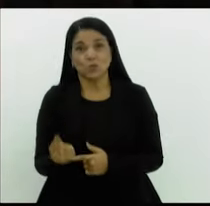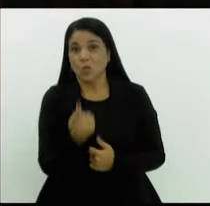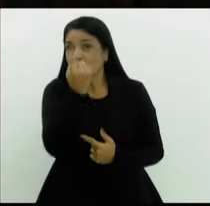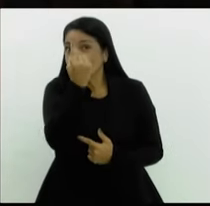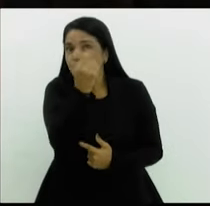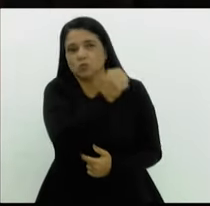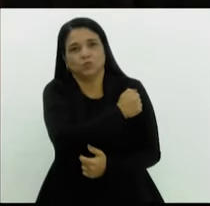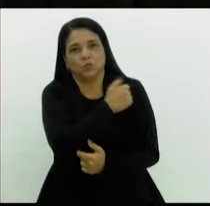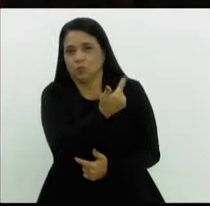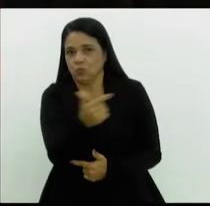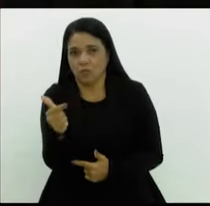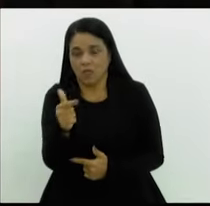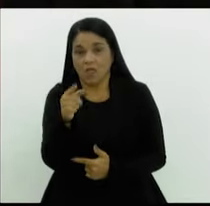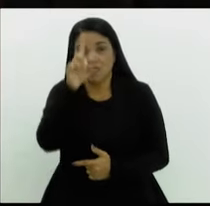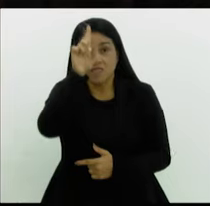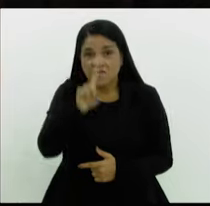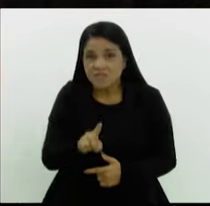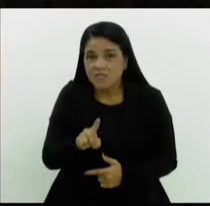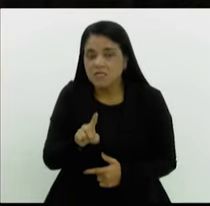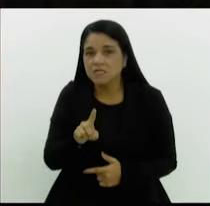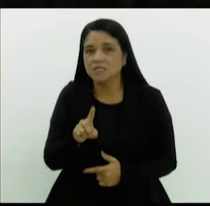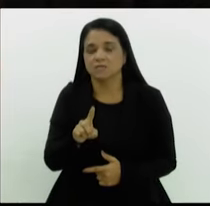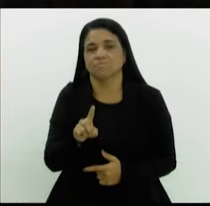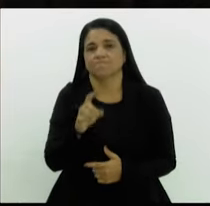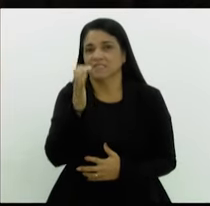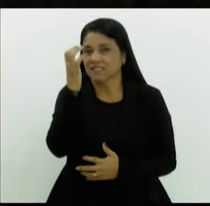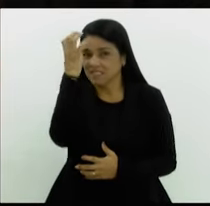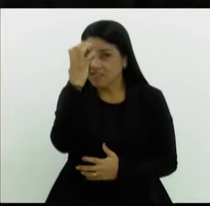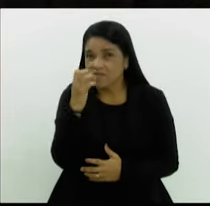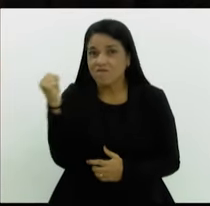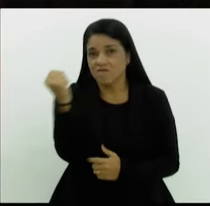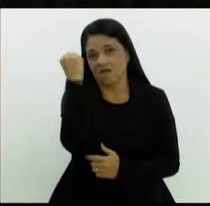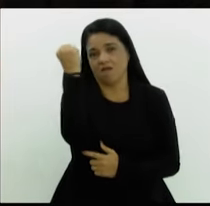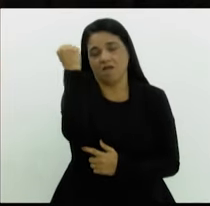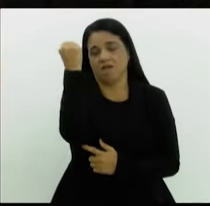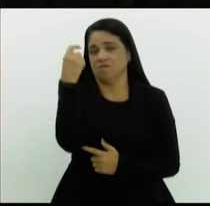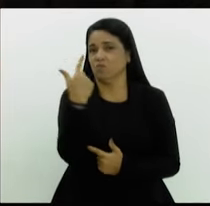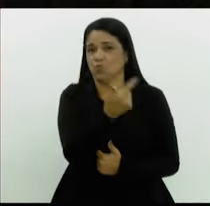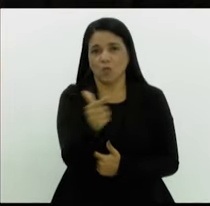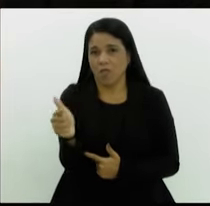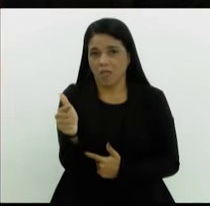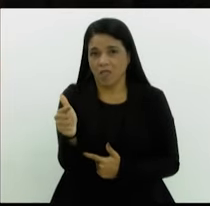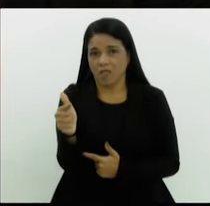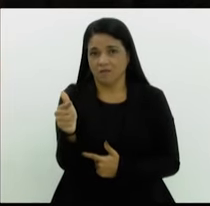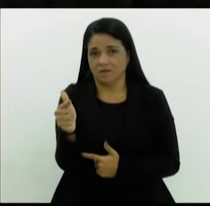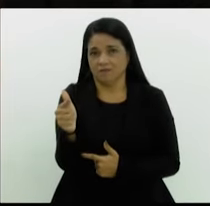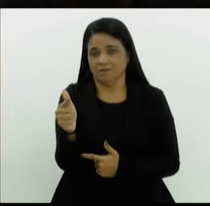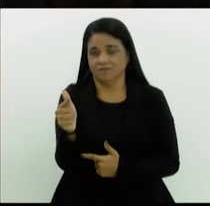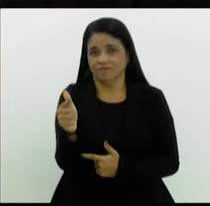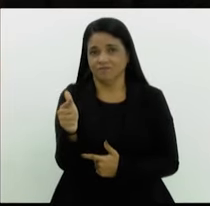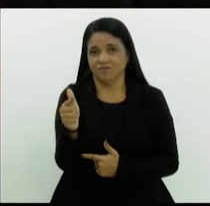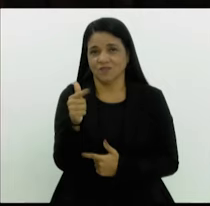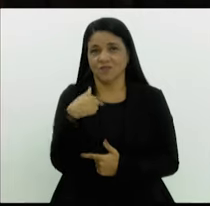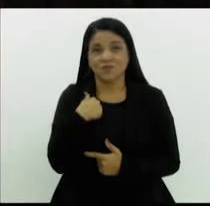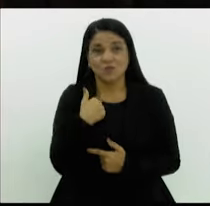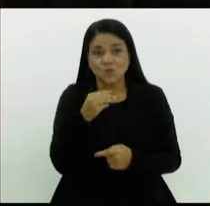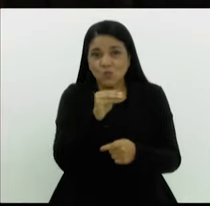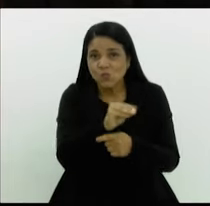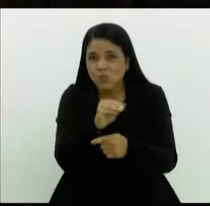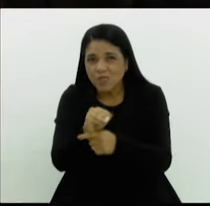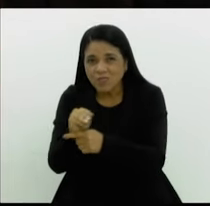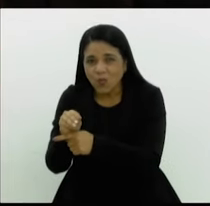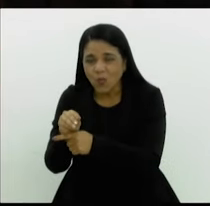estudante com deficiência severa que tenha entrado esse ano, deputado Carlos Mink, que tenha um cuidador para